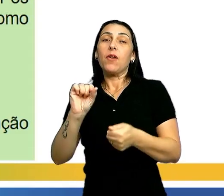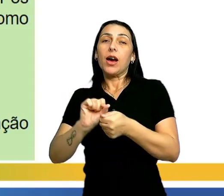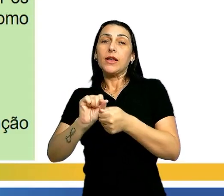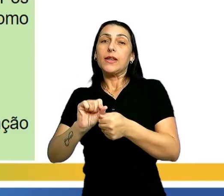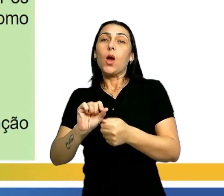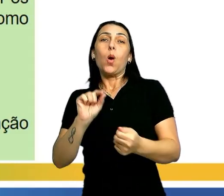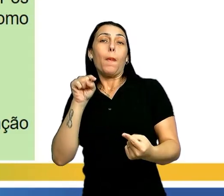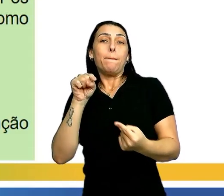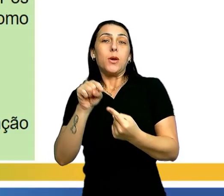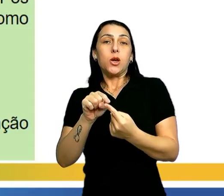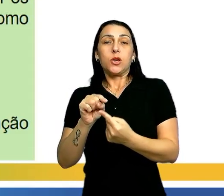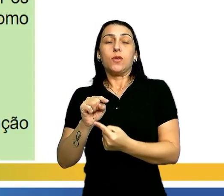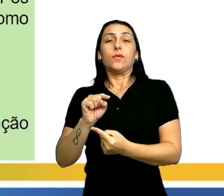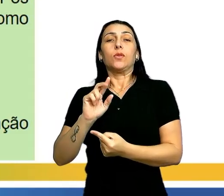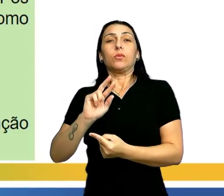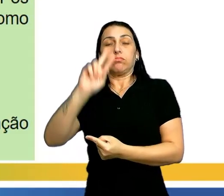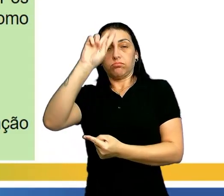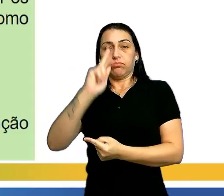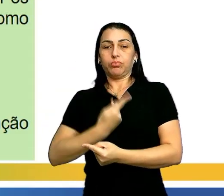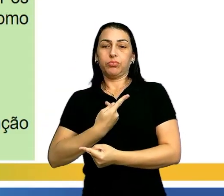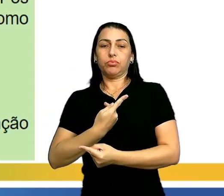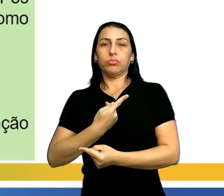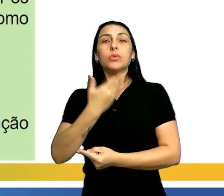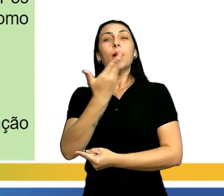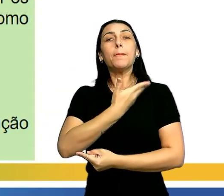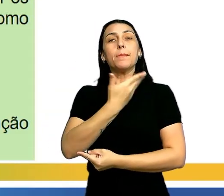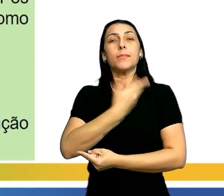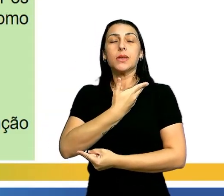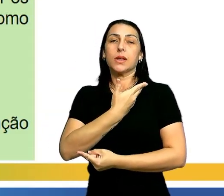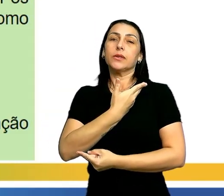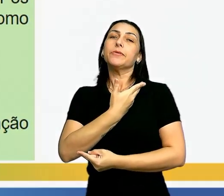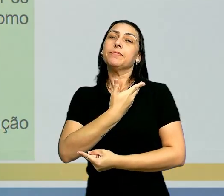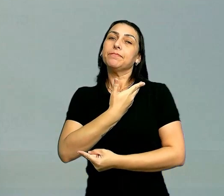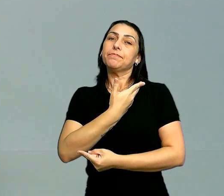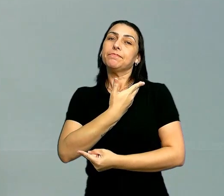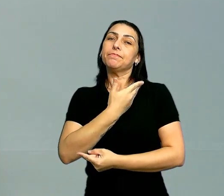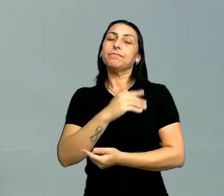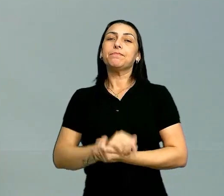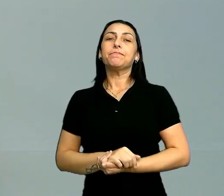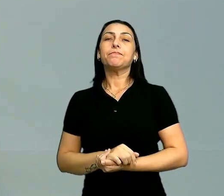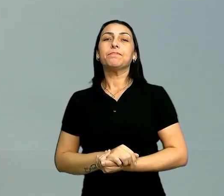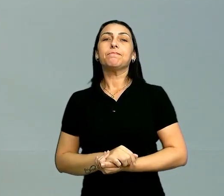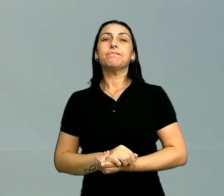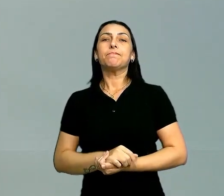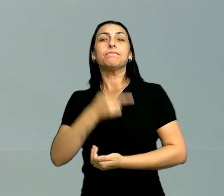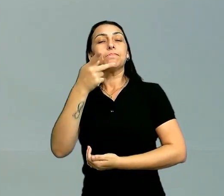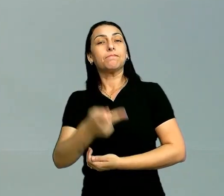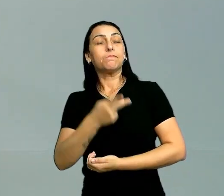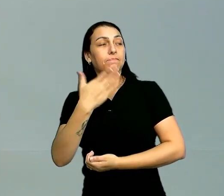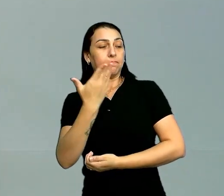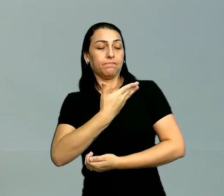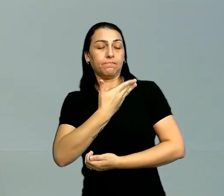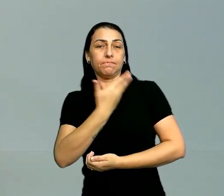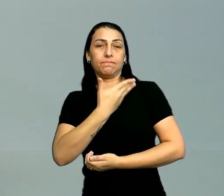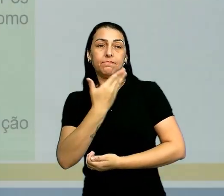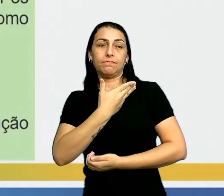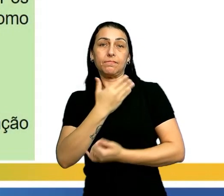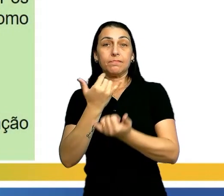a objetivos egoístas. E a amizade? Bom, então, ele vai dizer que a amizade